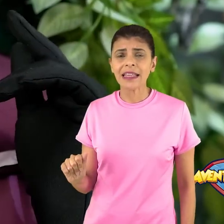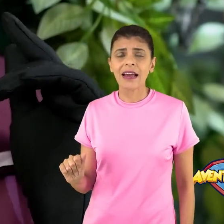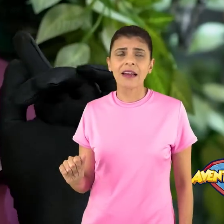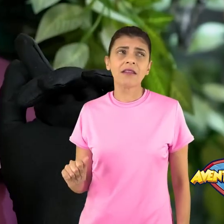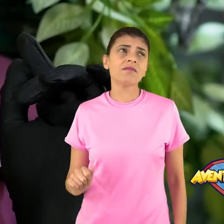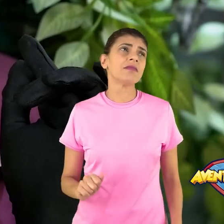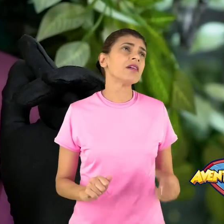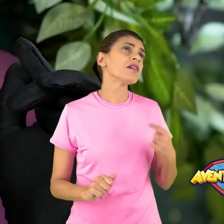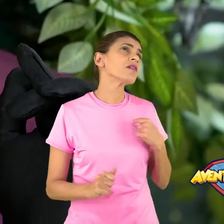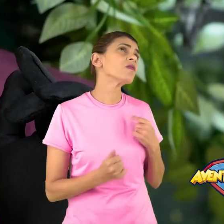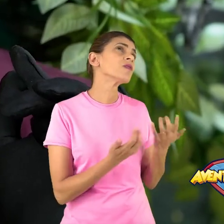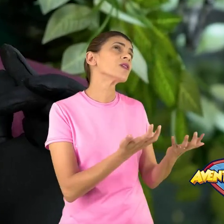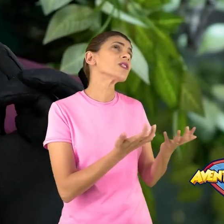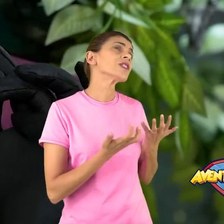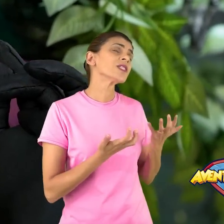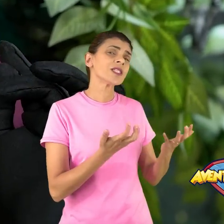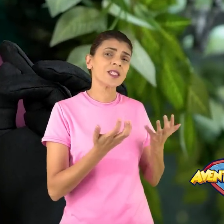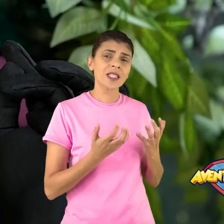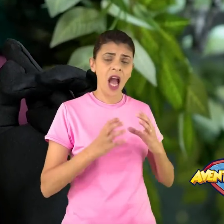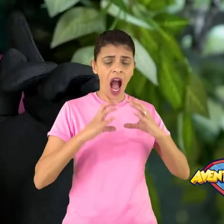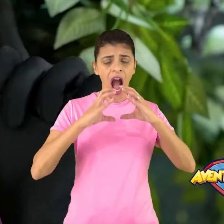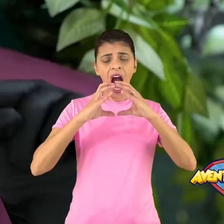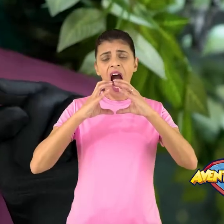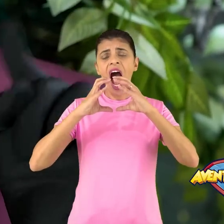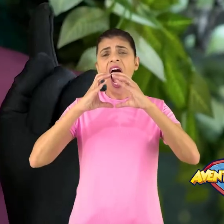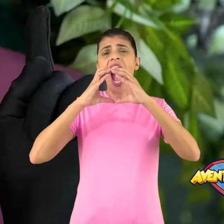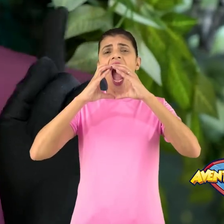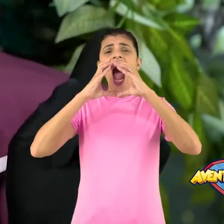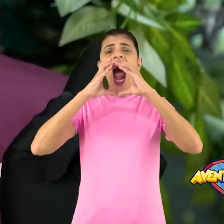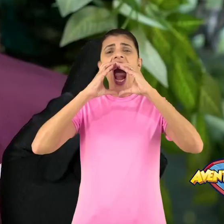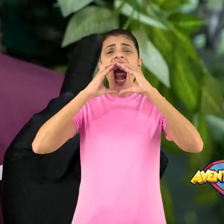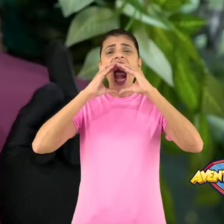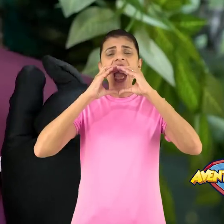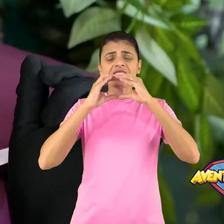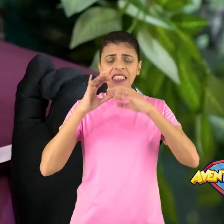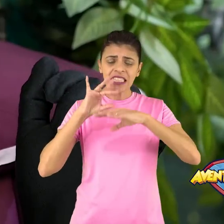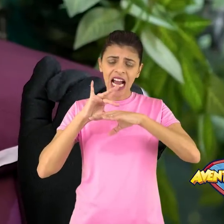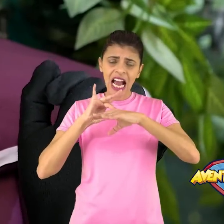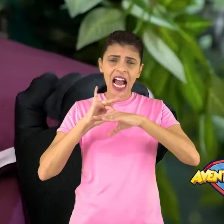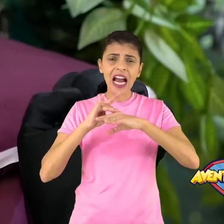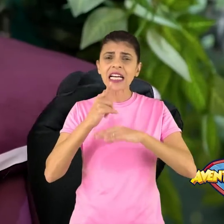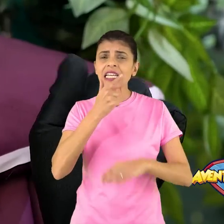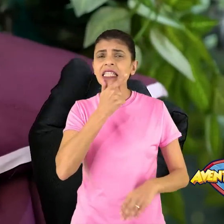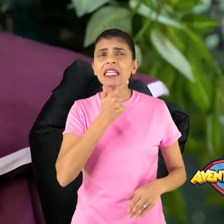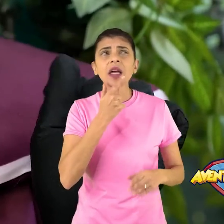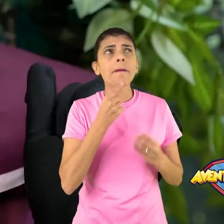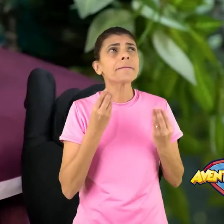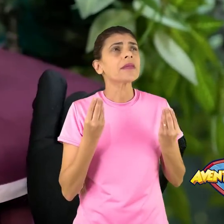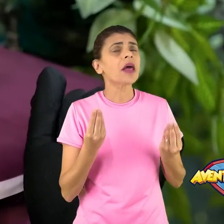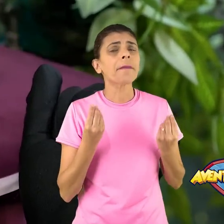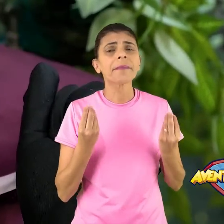Oh. E eu por um cheeseburger, carne e queijo.